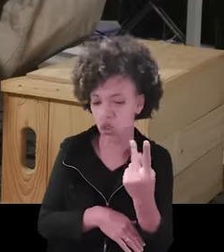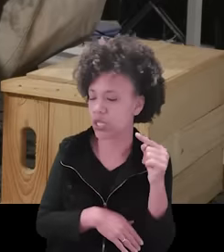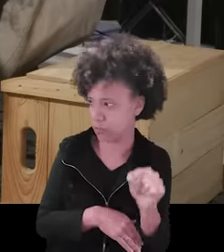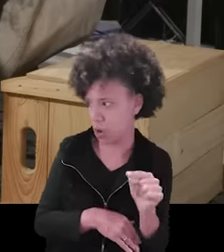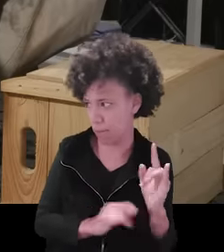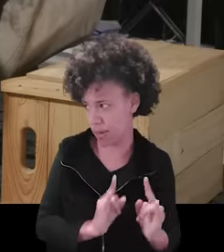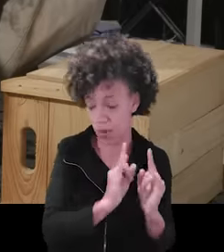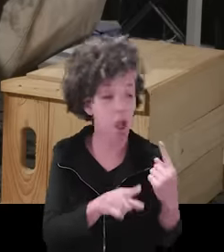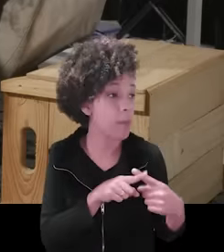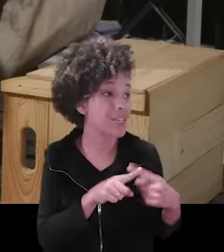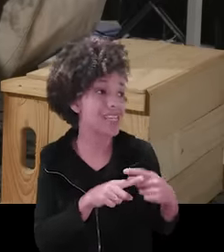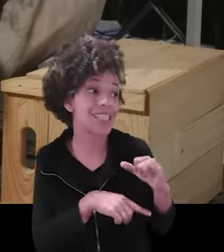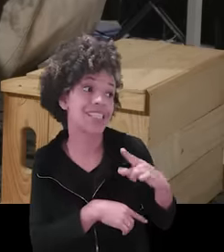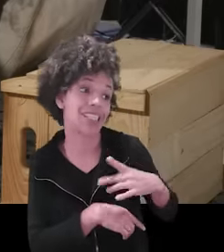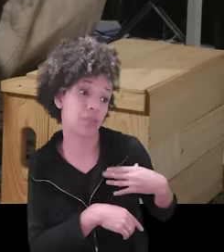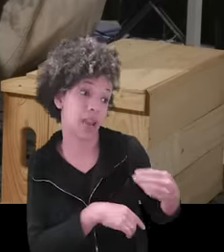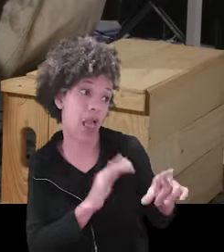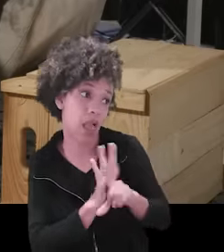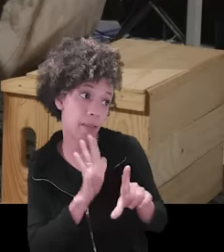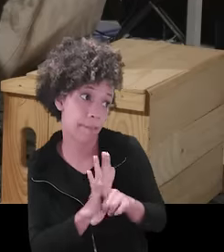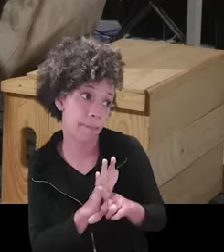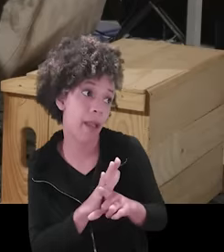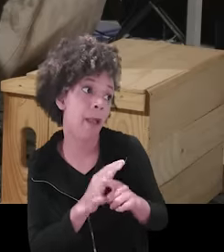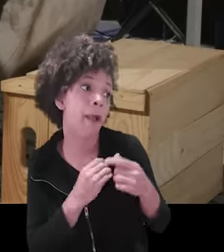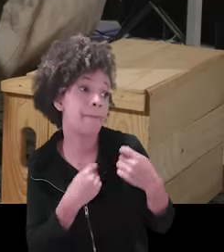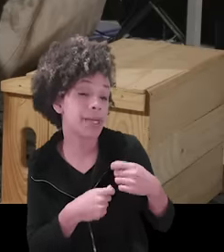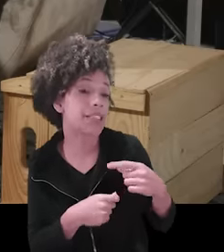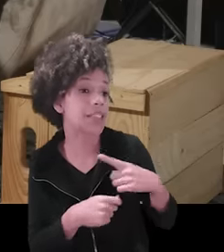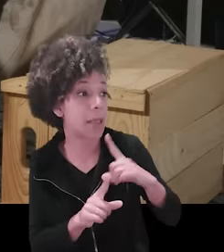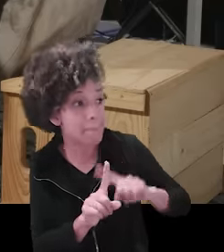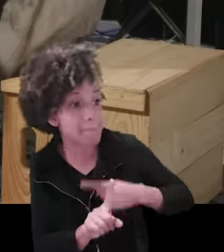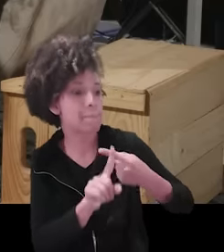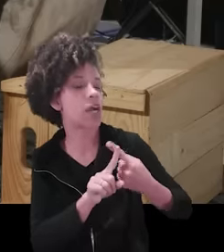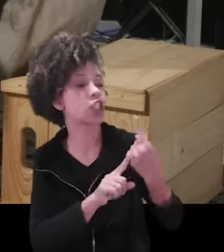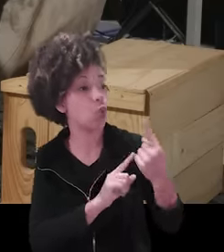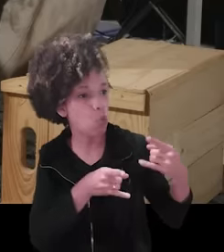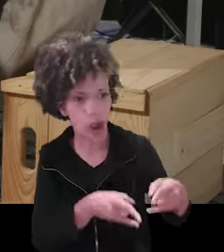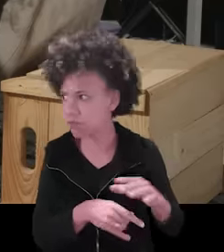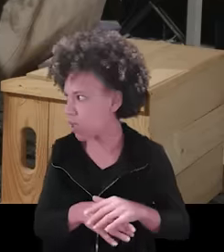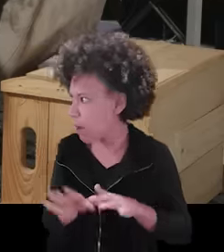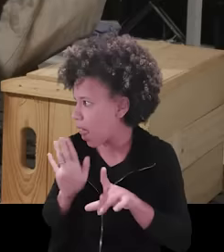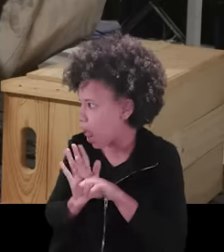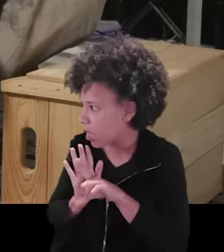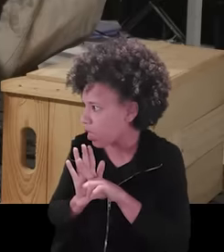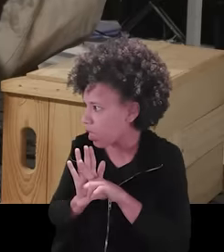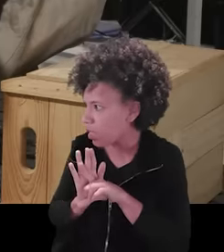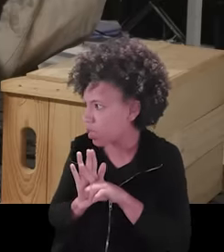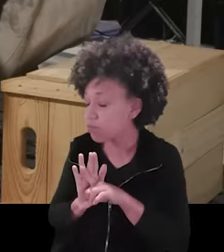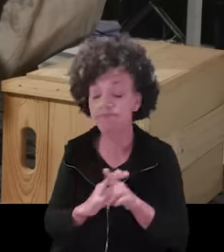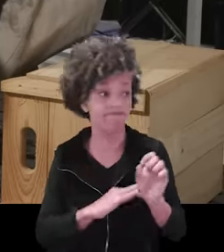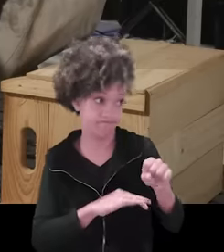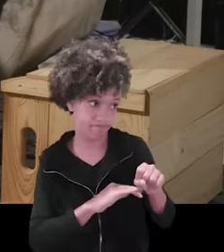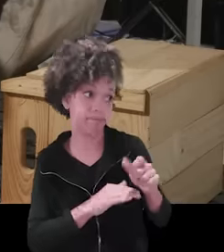2000/2000 promoção porque assim se ele tem filho pela lei ele tem que ter um quarto para o filho dele falei é um além